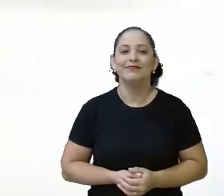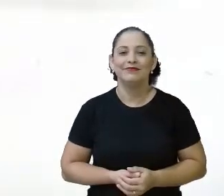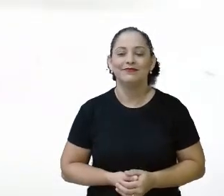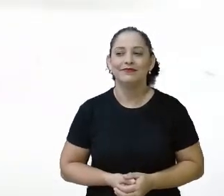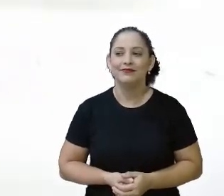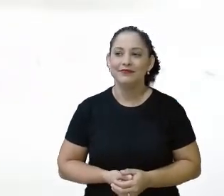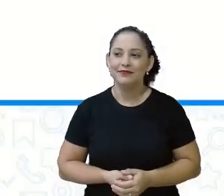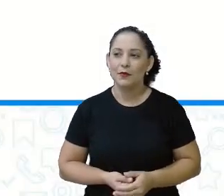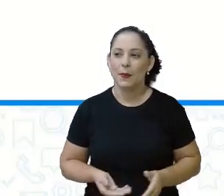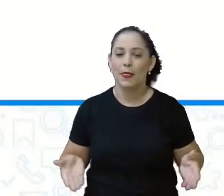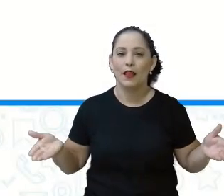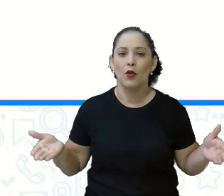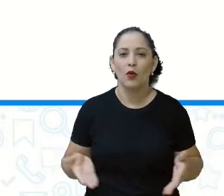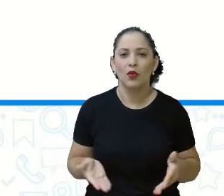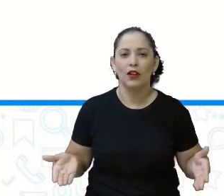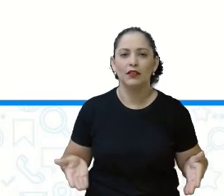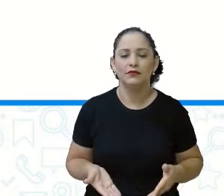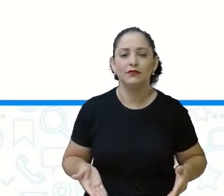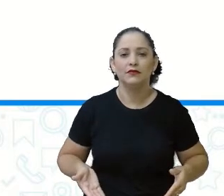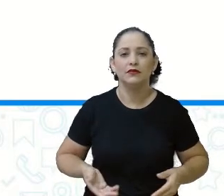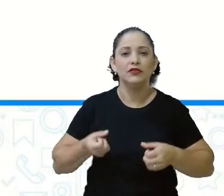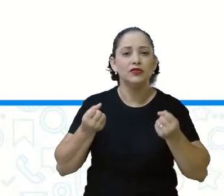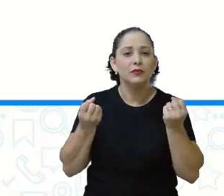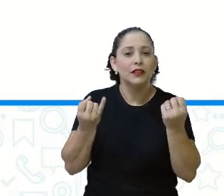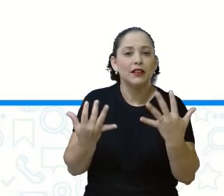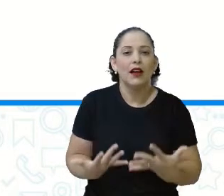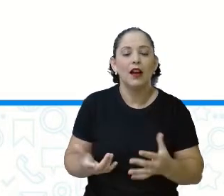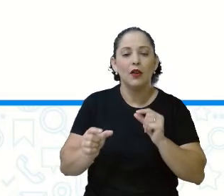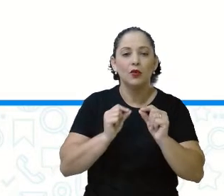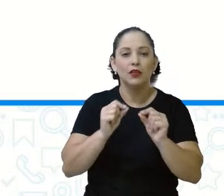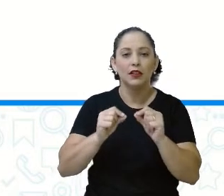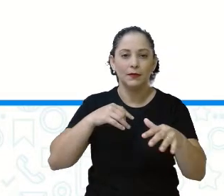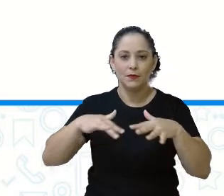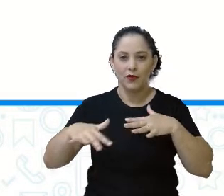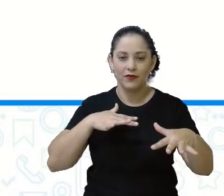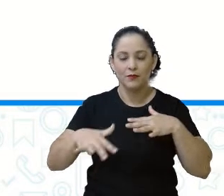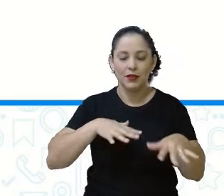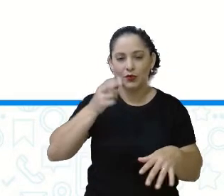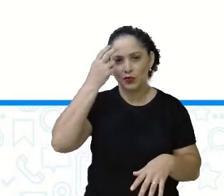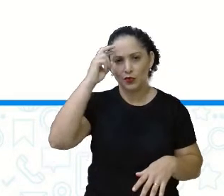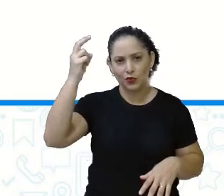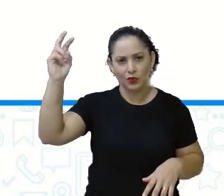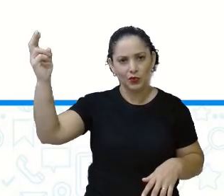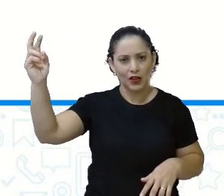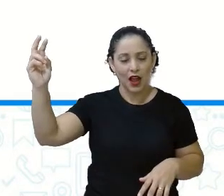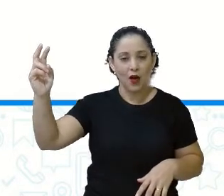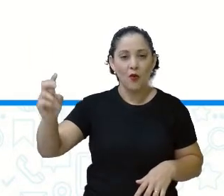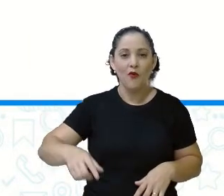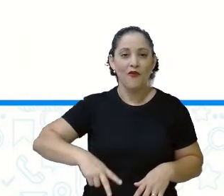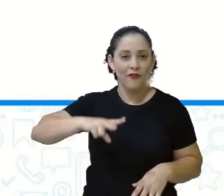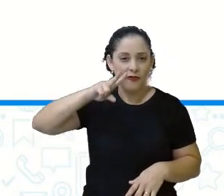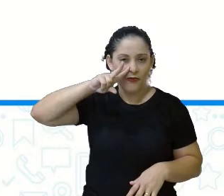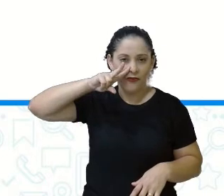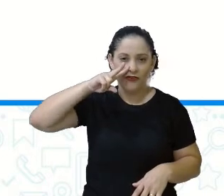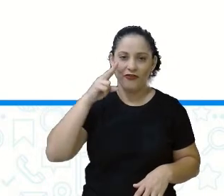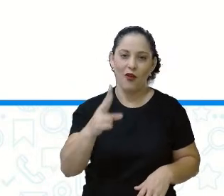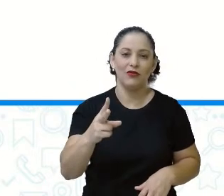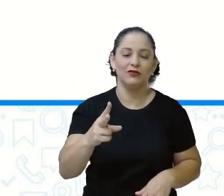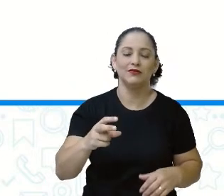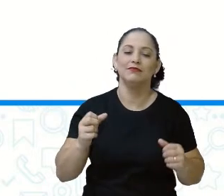vai começar falando sobre uma das manifestações culturais muito assim forte na nossa